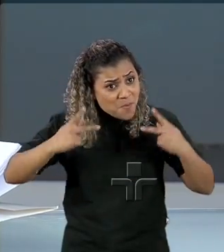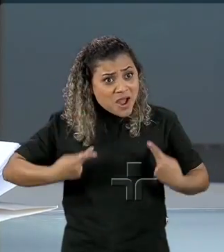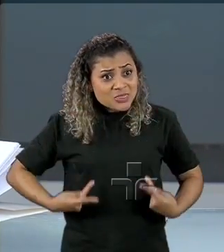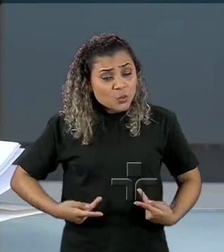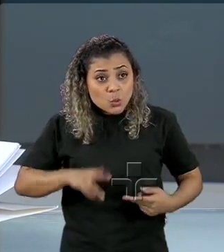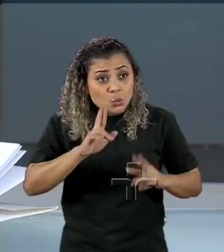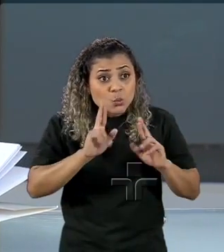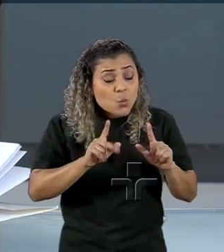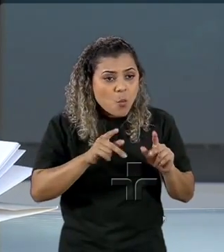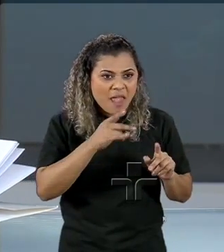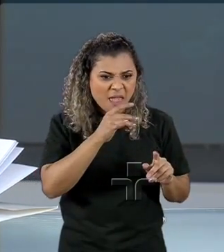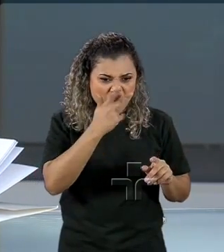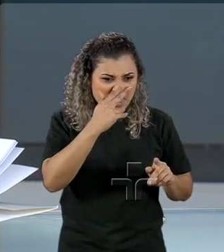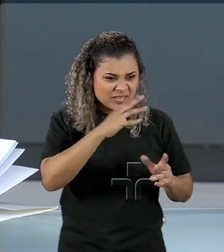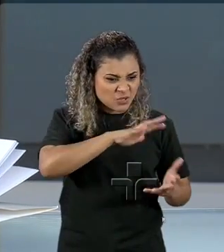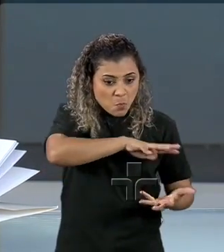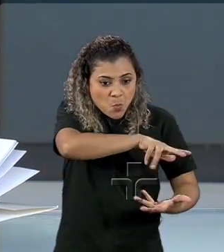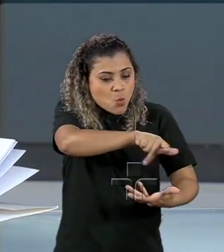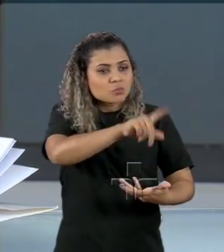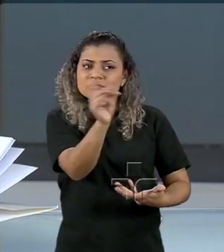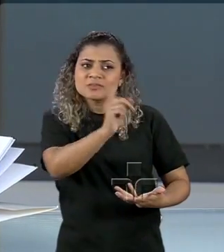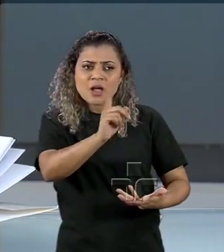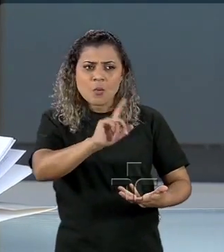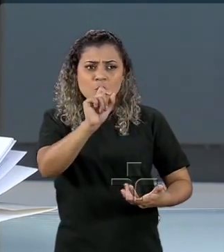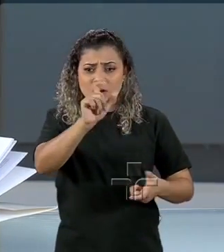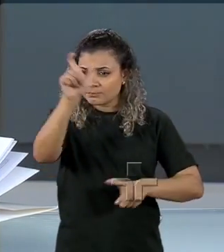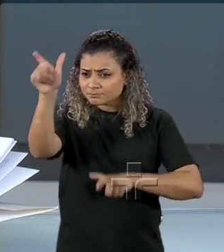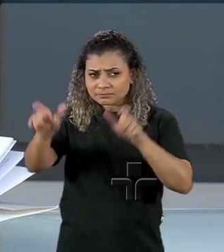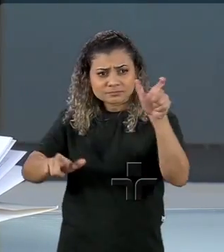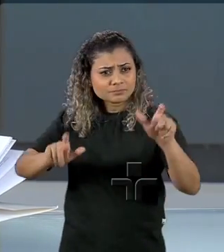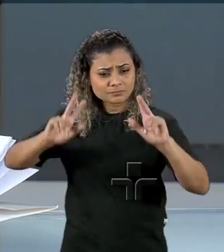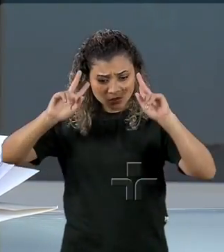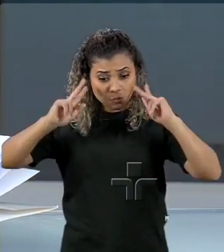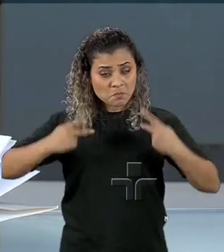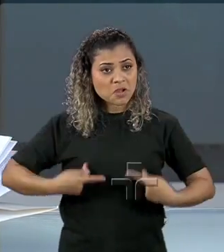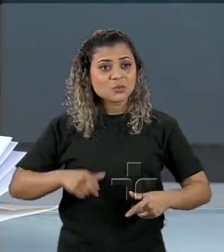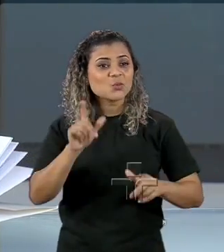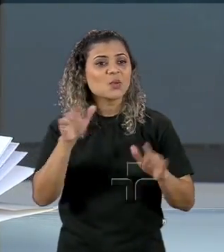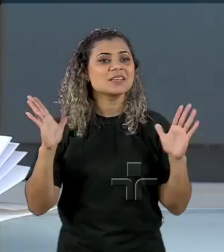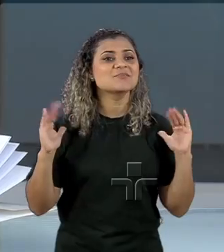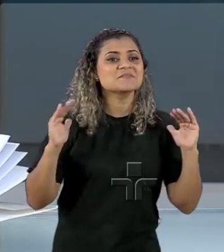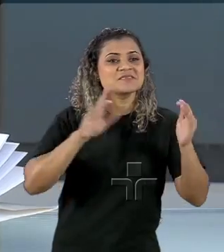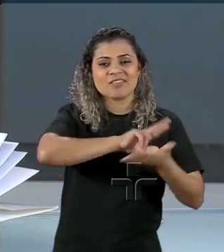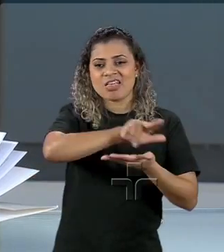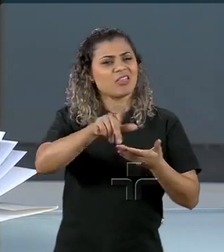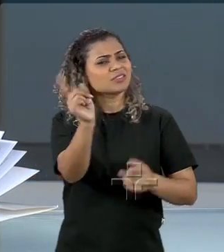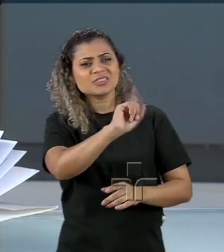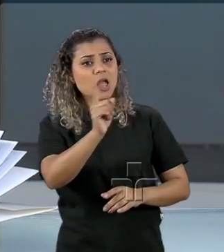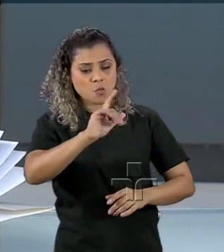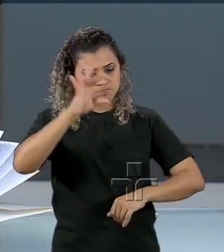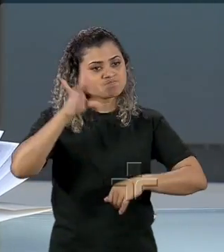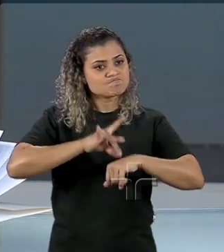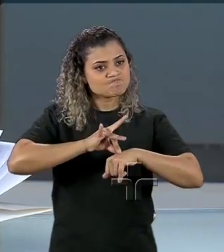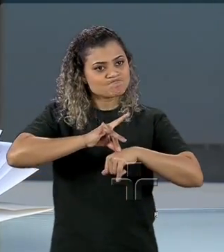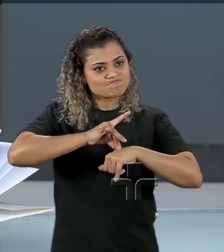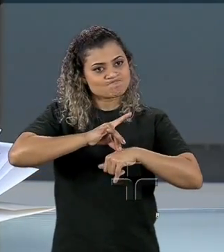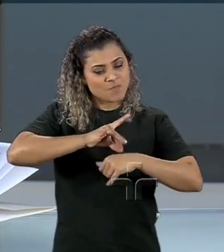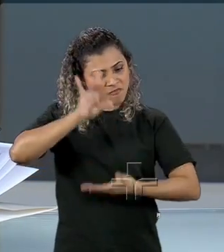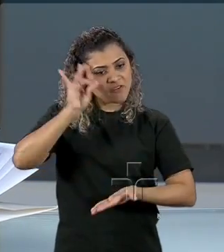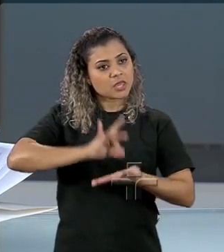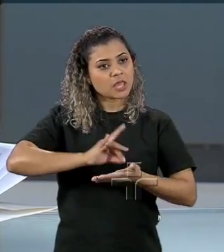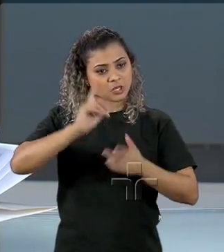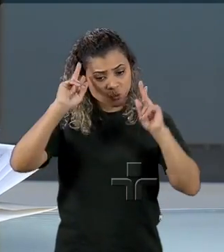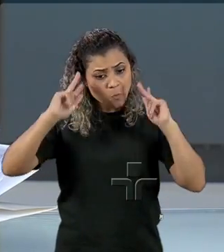humanidade, não. Não são os santos, os anjos. O ser humano de carne e osso é a medida de todas as